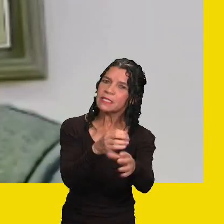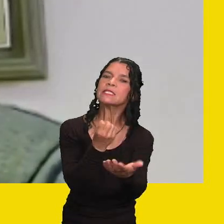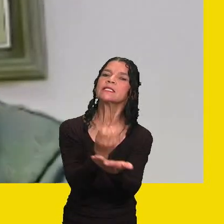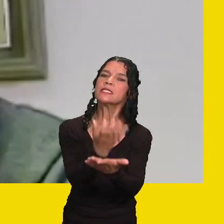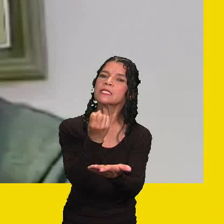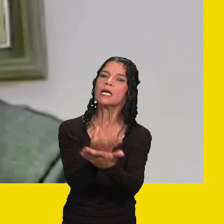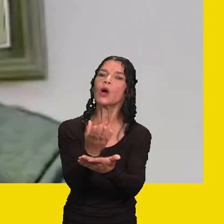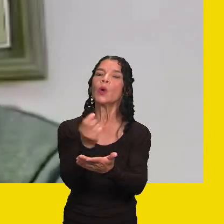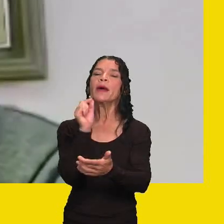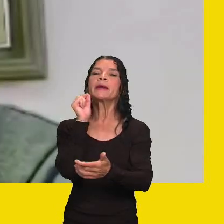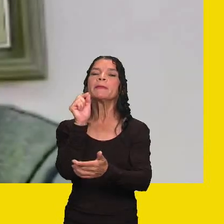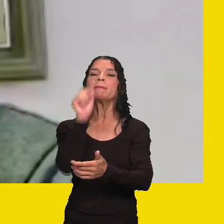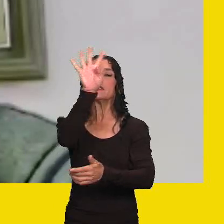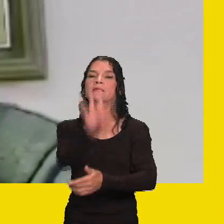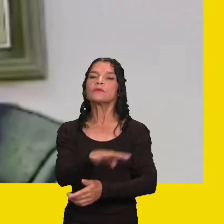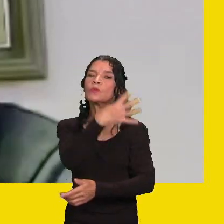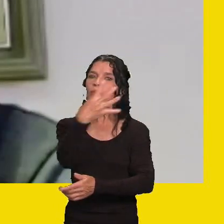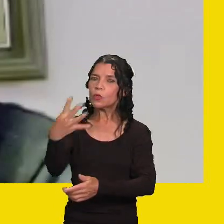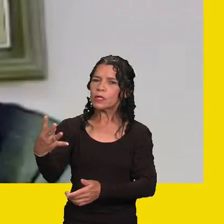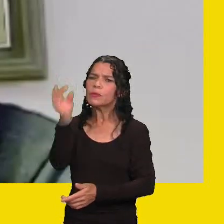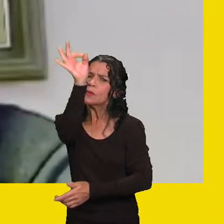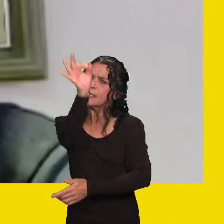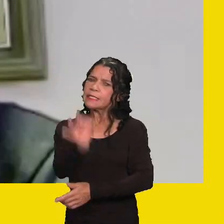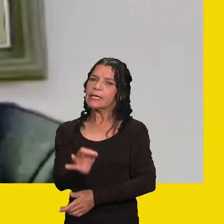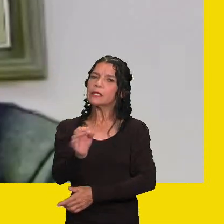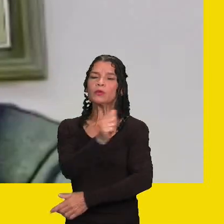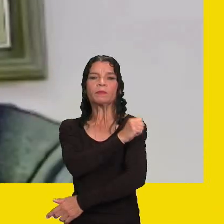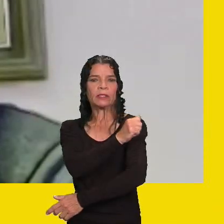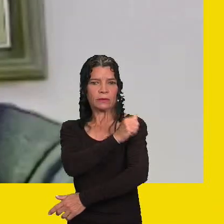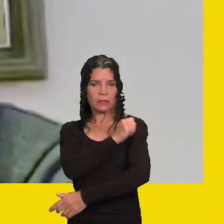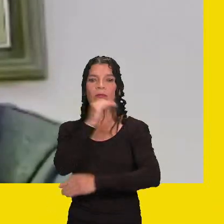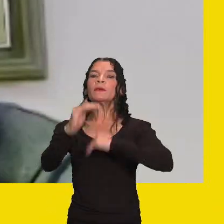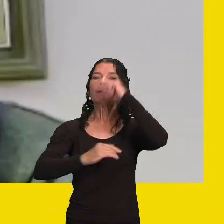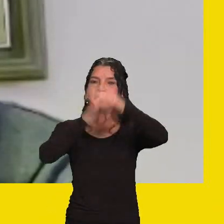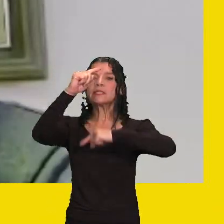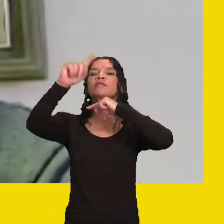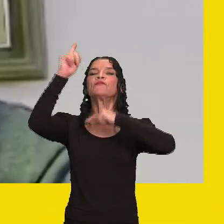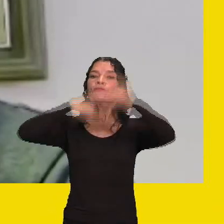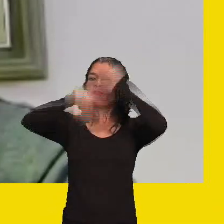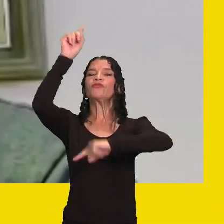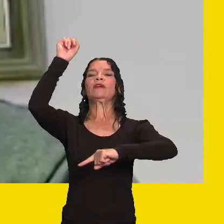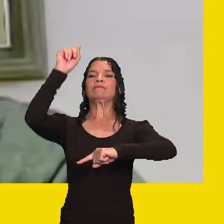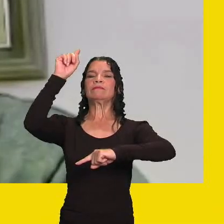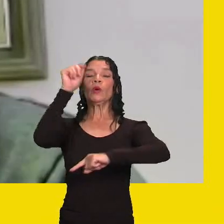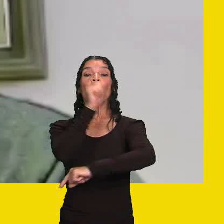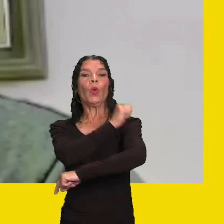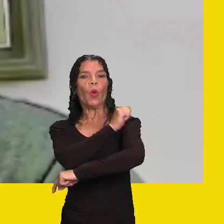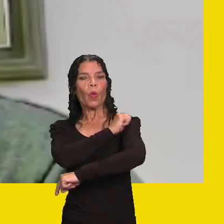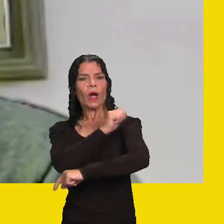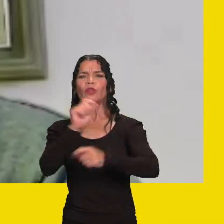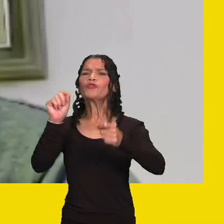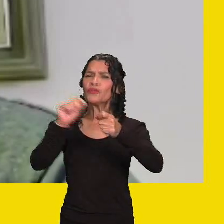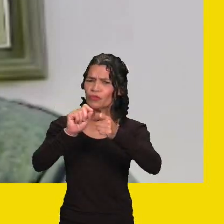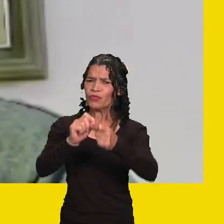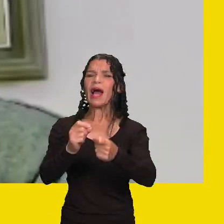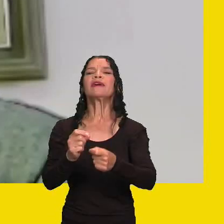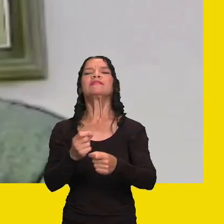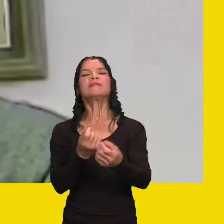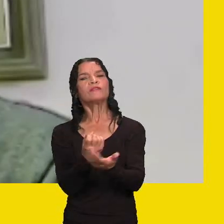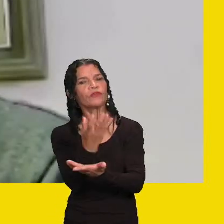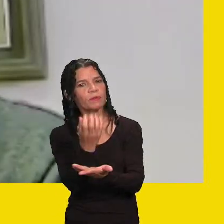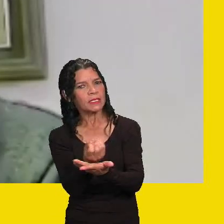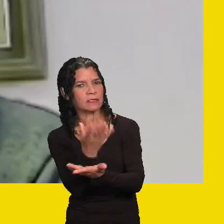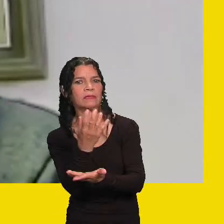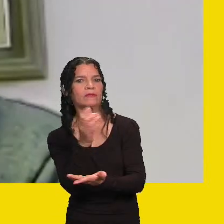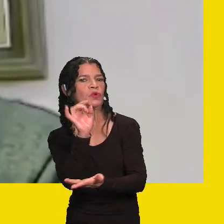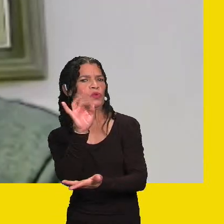perpassem curricularmente quanto à produção do aluno. O aluno, ele produz alfabetizações, né? Não é